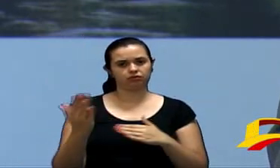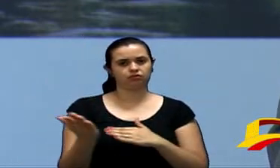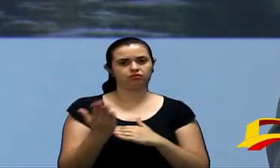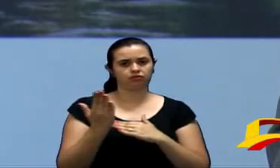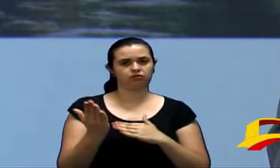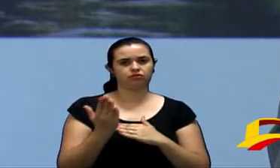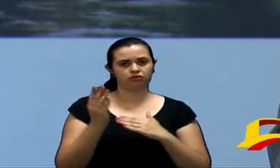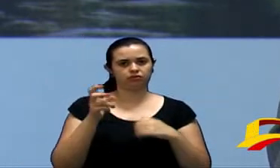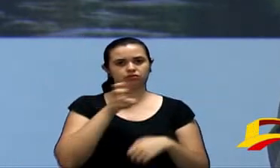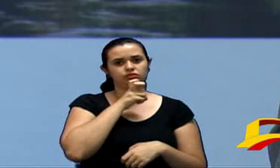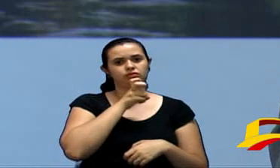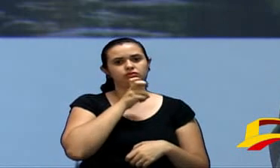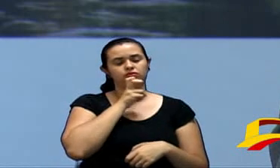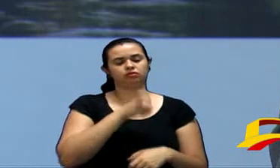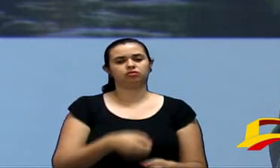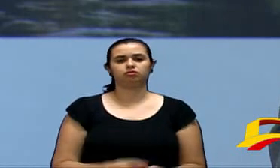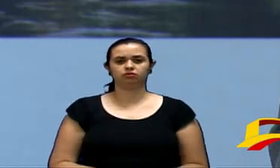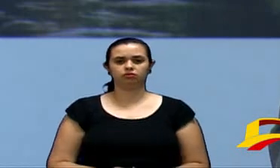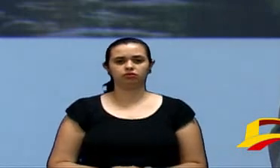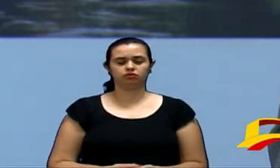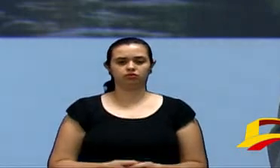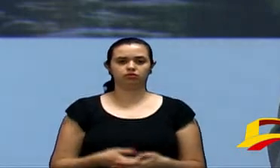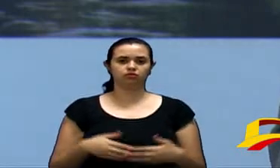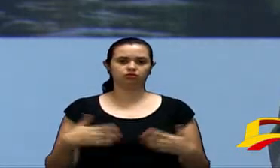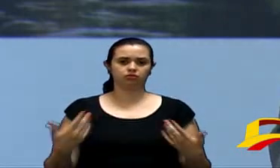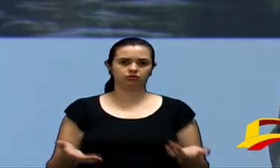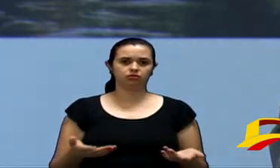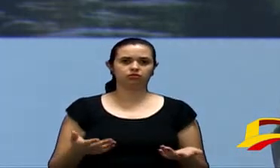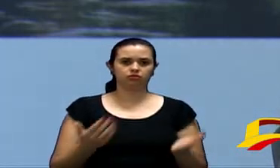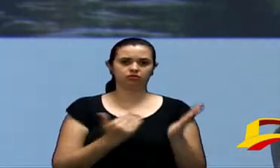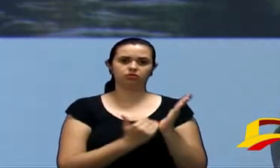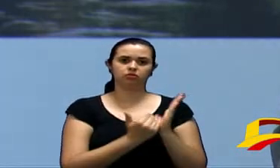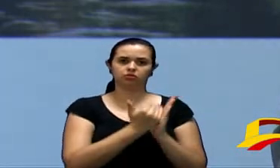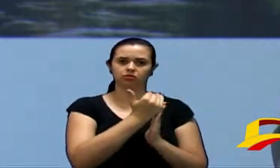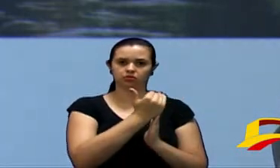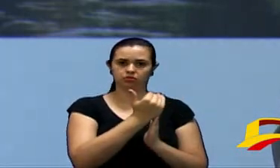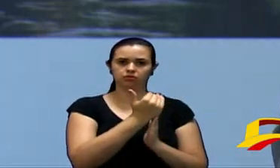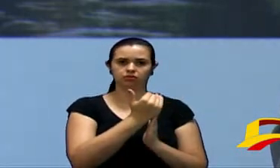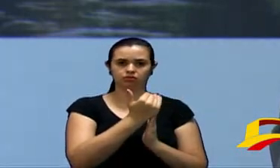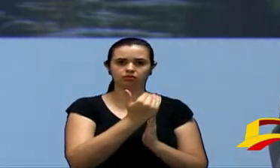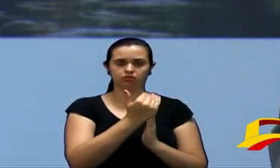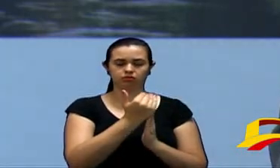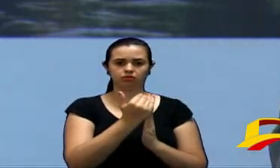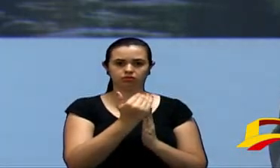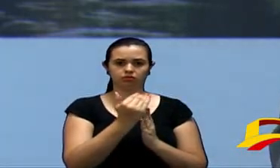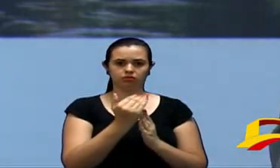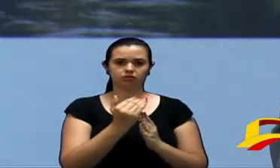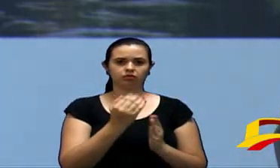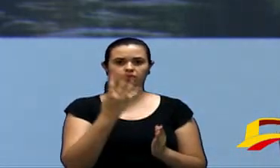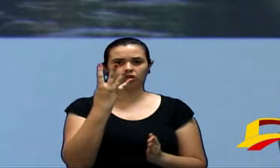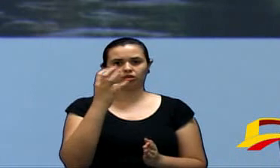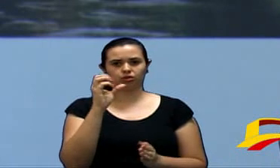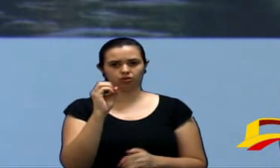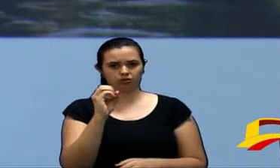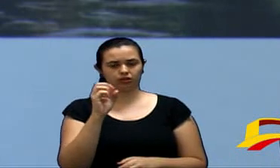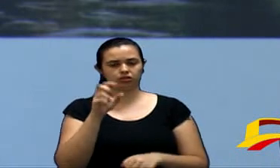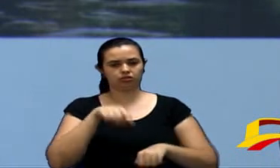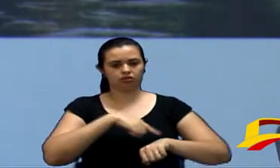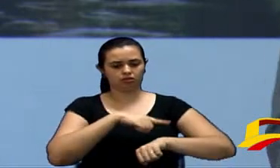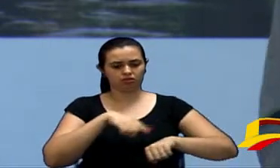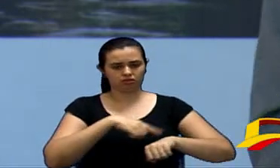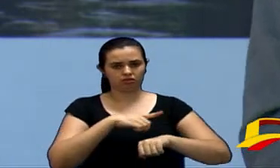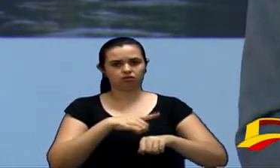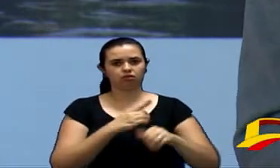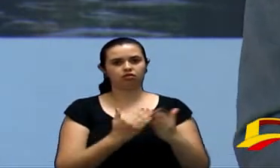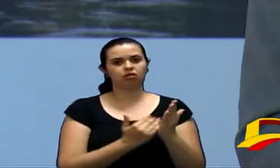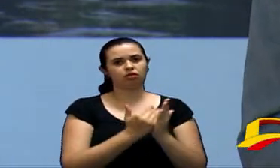Eu não sei se é dessa forma, mas aumenta a carga mensal de 40 para 80 horas, né? E